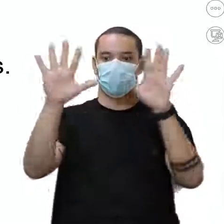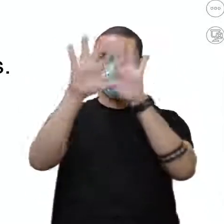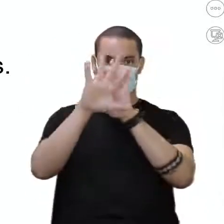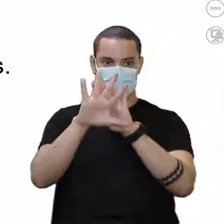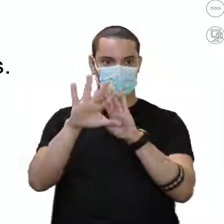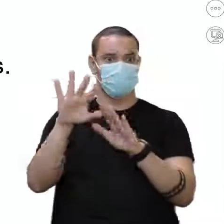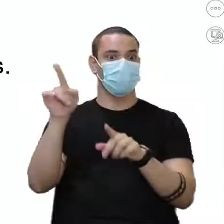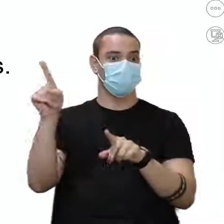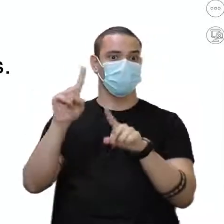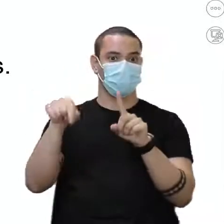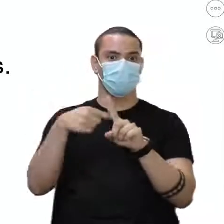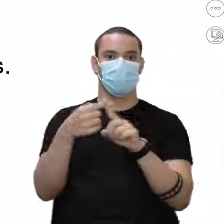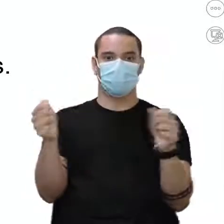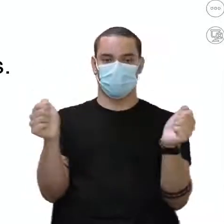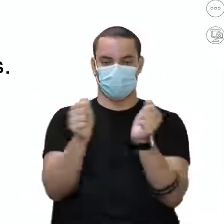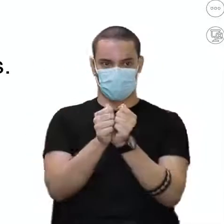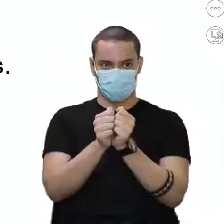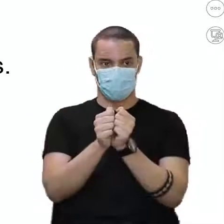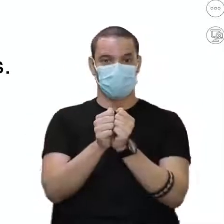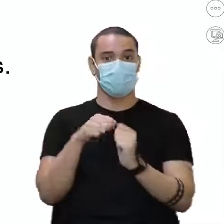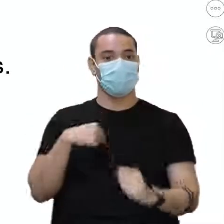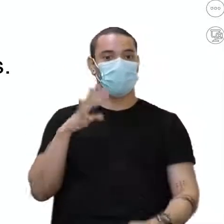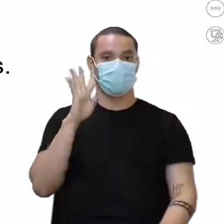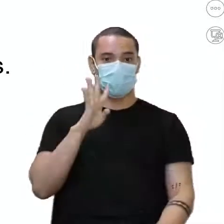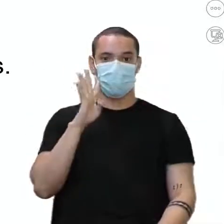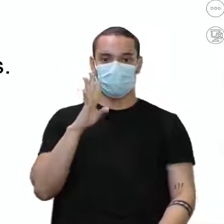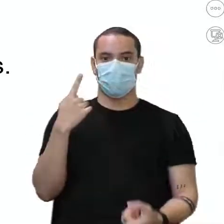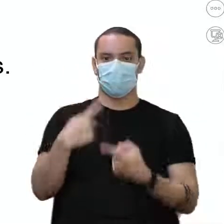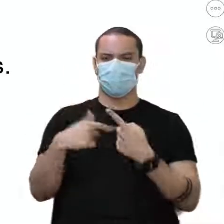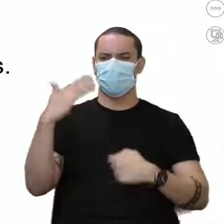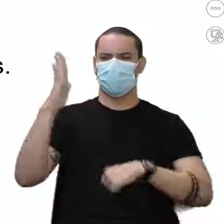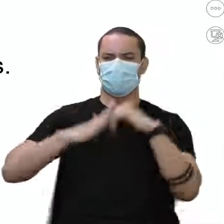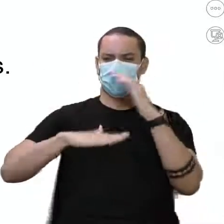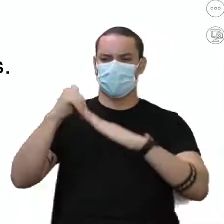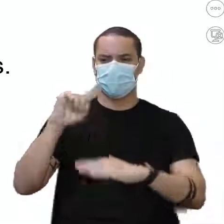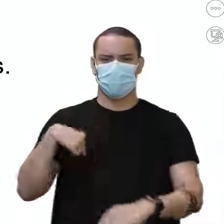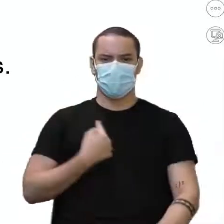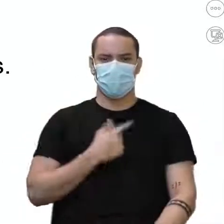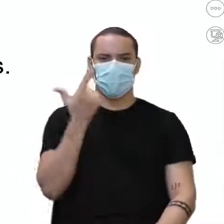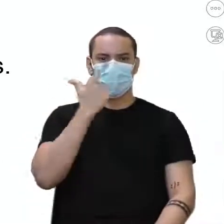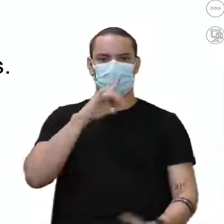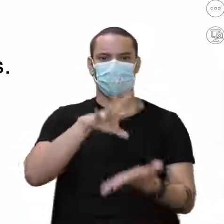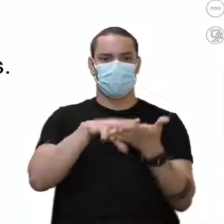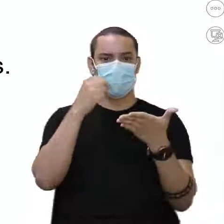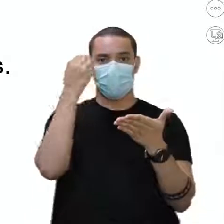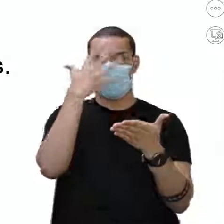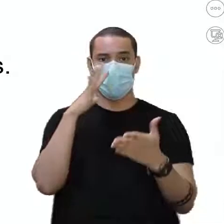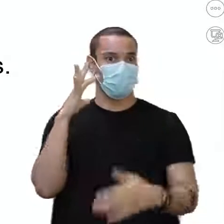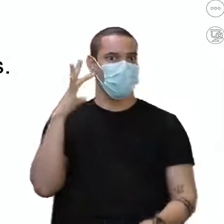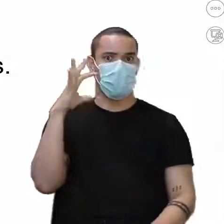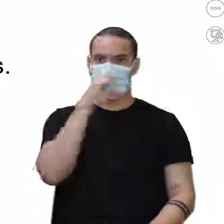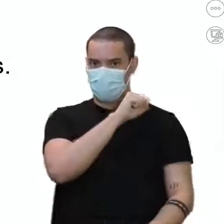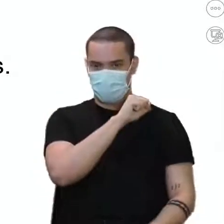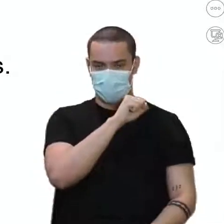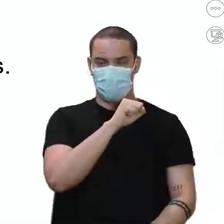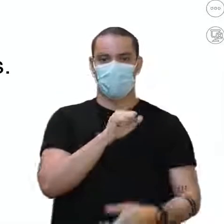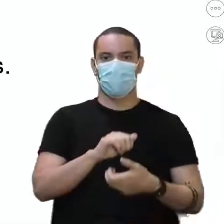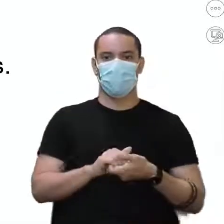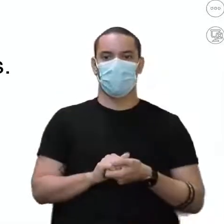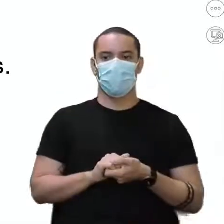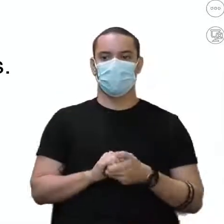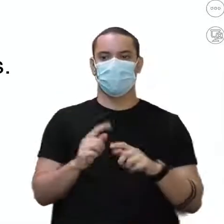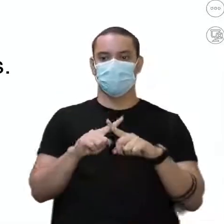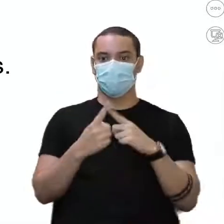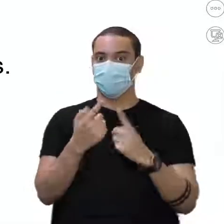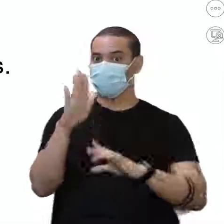não sendo tirinha. Mas aqui é uma tirinha e eu acho super legal, porque eu acho mais prático de a gente interpretar tirinhas. Eu acho elas são mais legais.